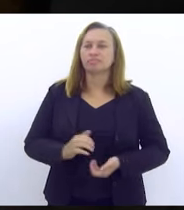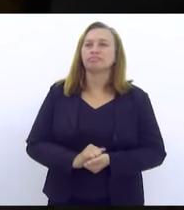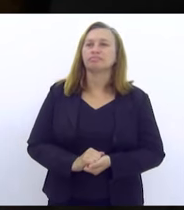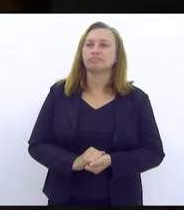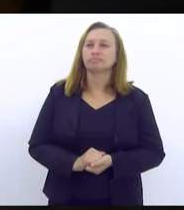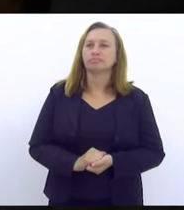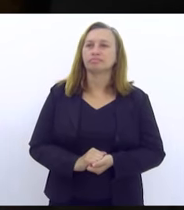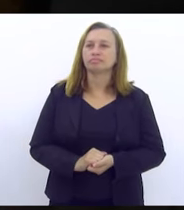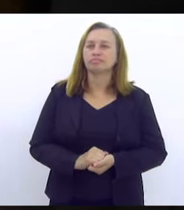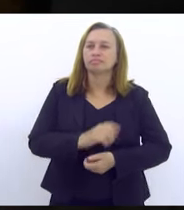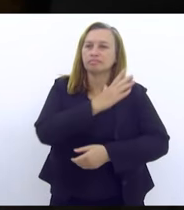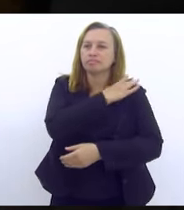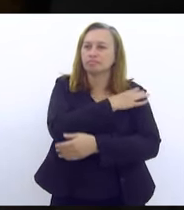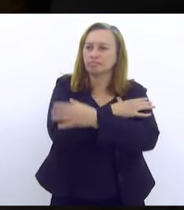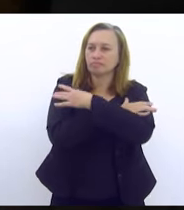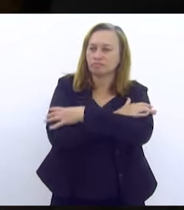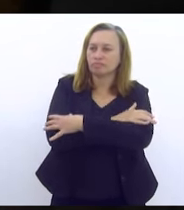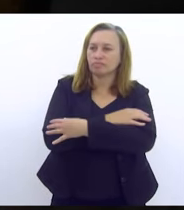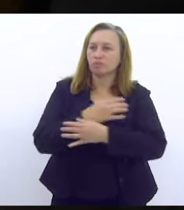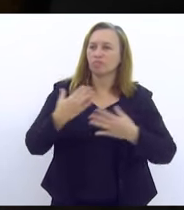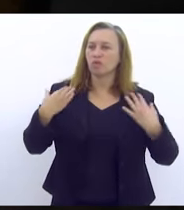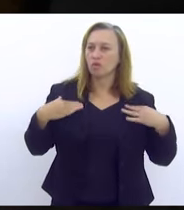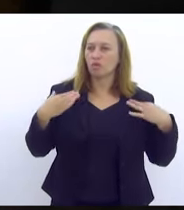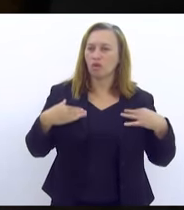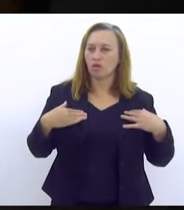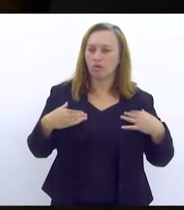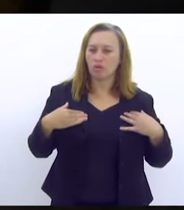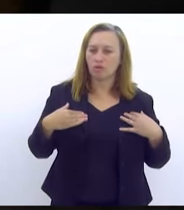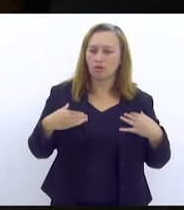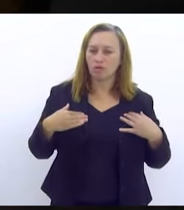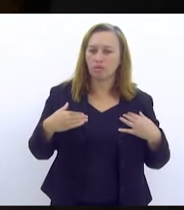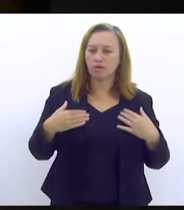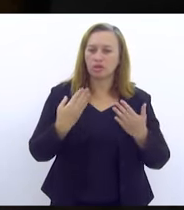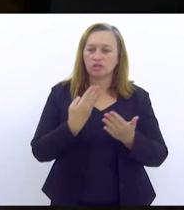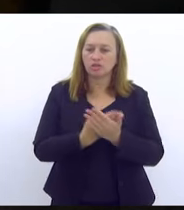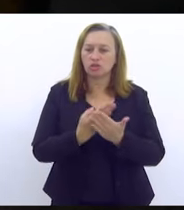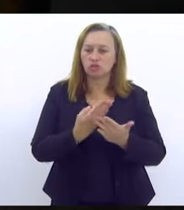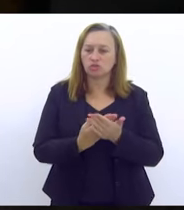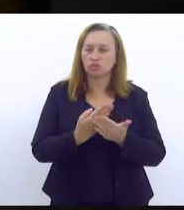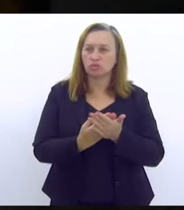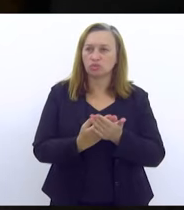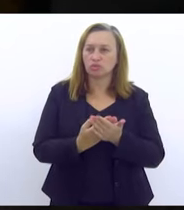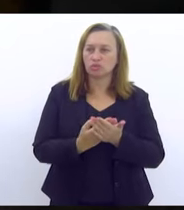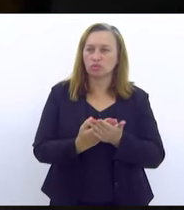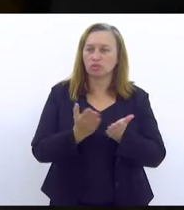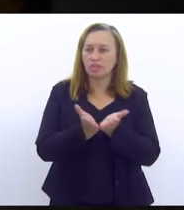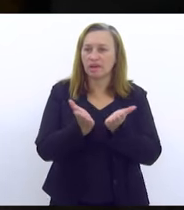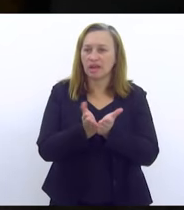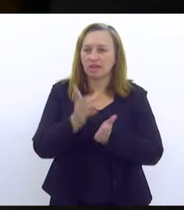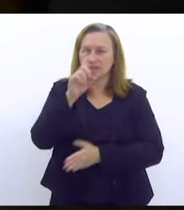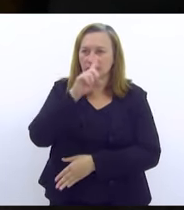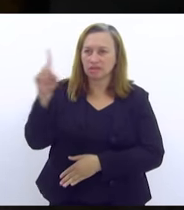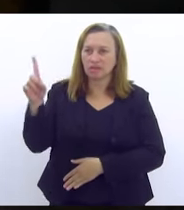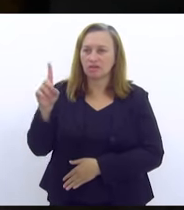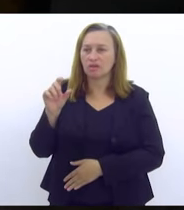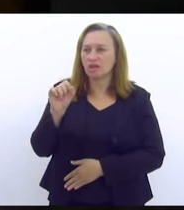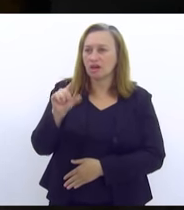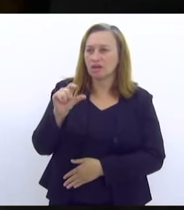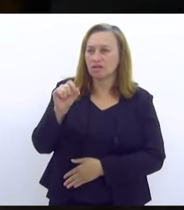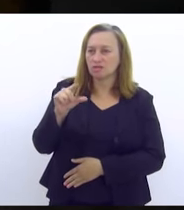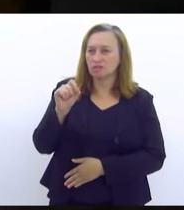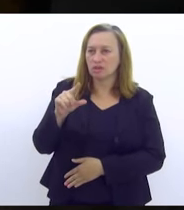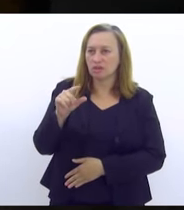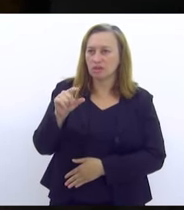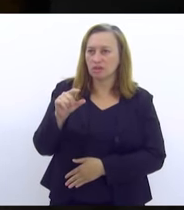uniforme da EBI, que é a Educação Bíblica Infanto-Juvenil da minha igreja, que é azul marinho, com detalhes brancos, com